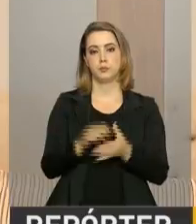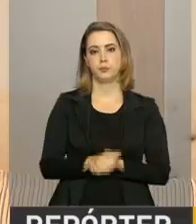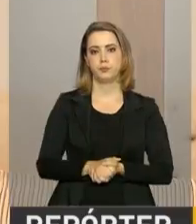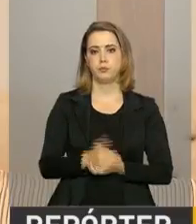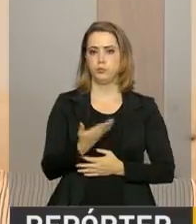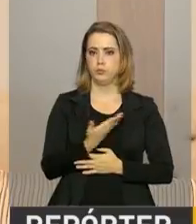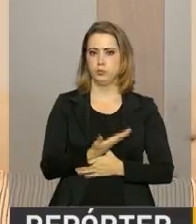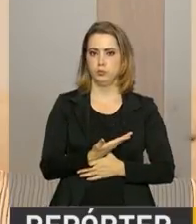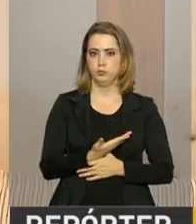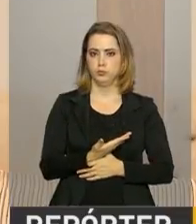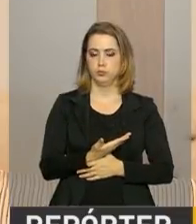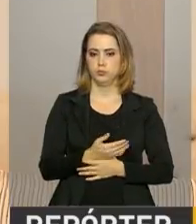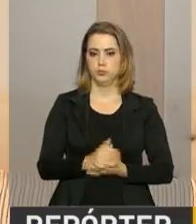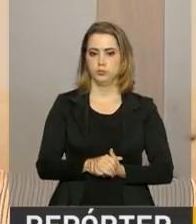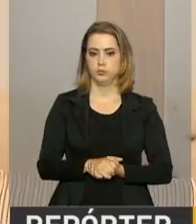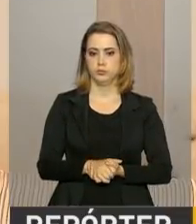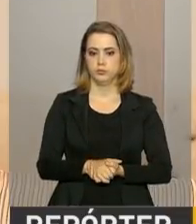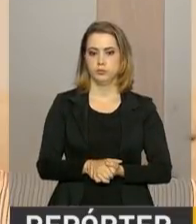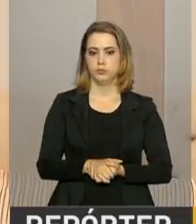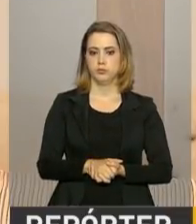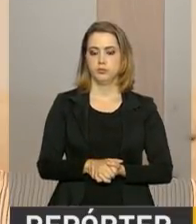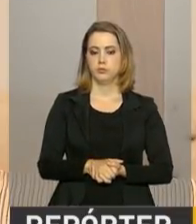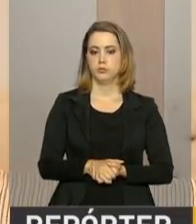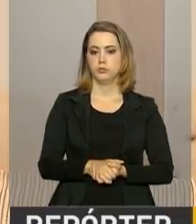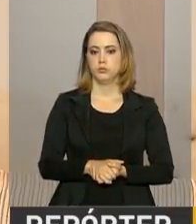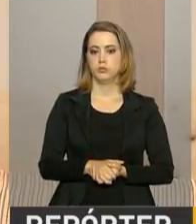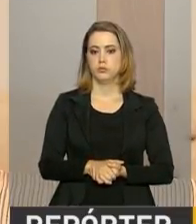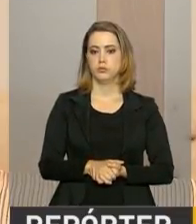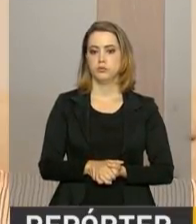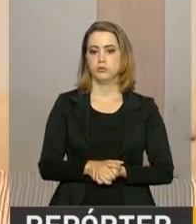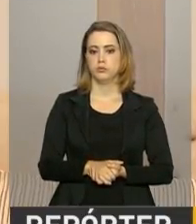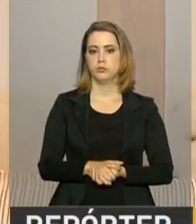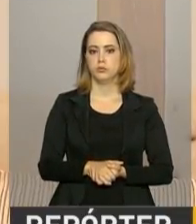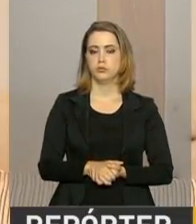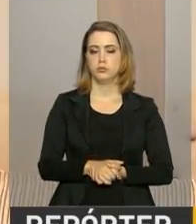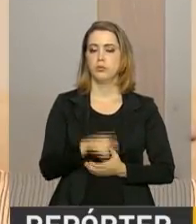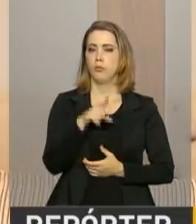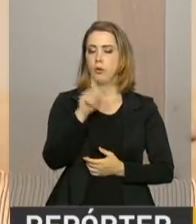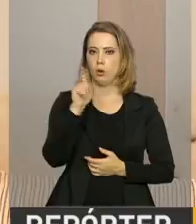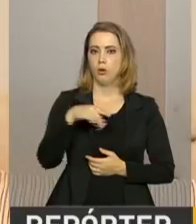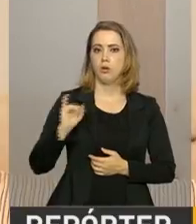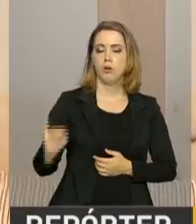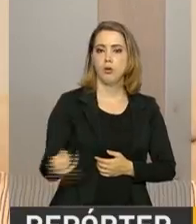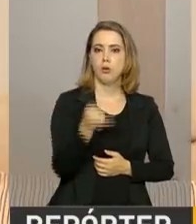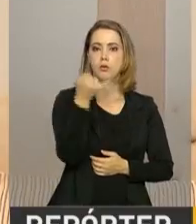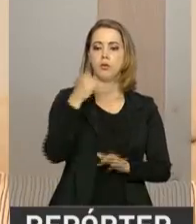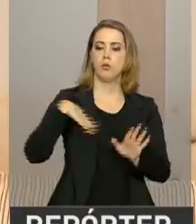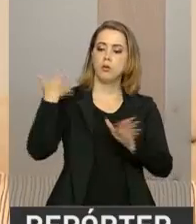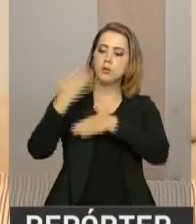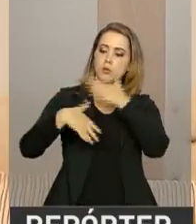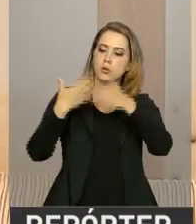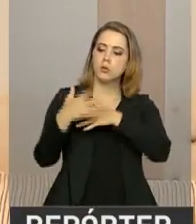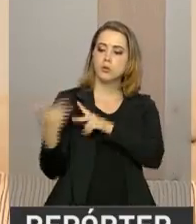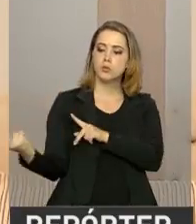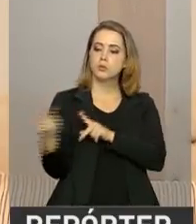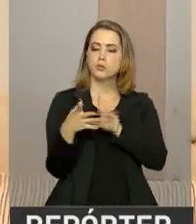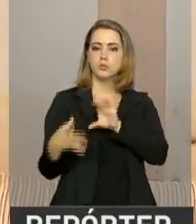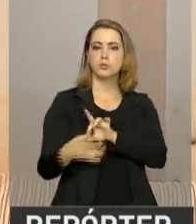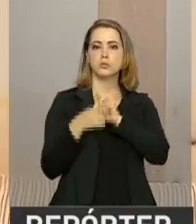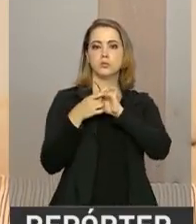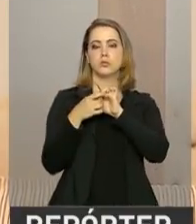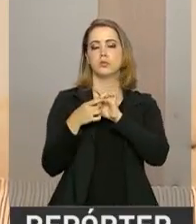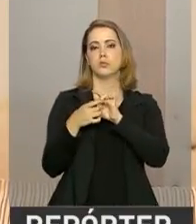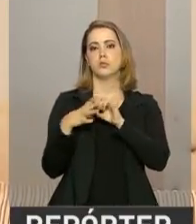grande oportunidade para avançar a cooperação entre os dois